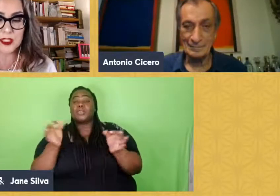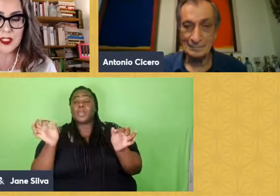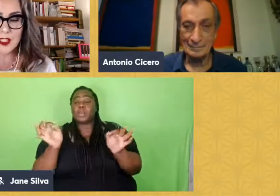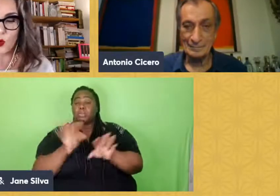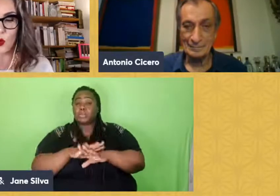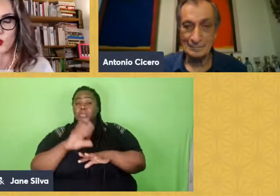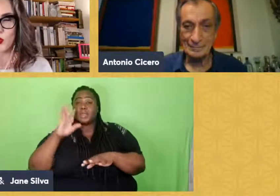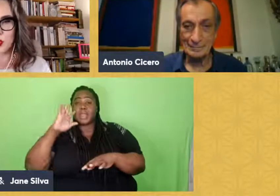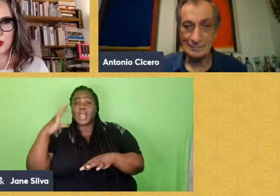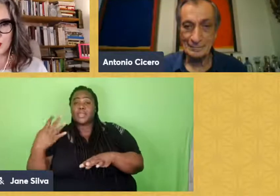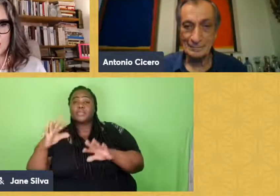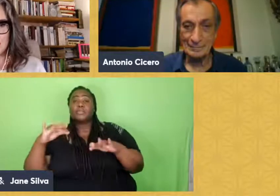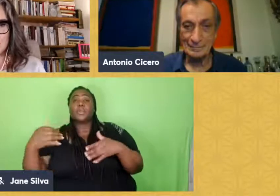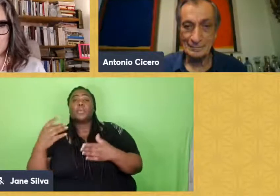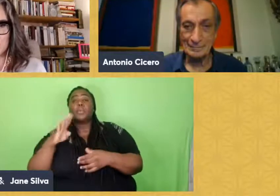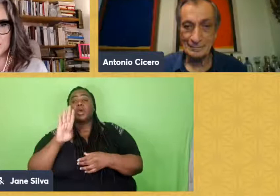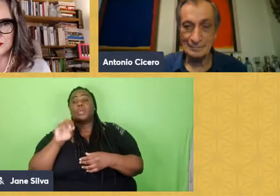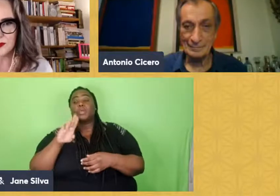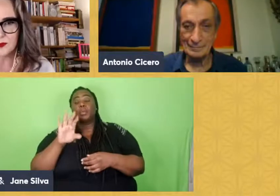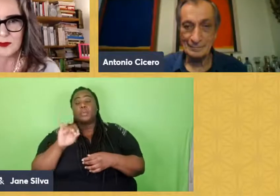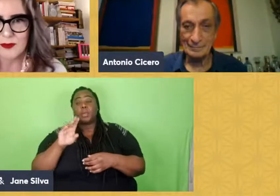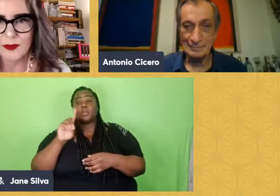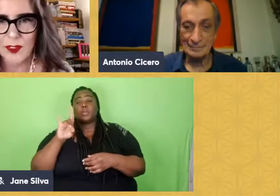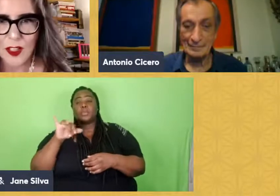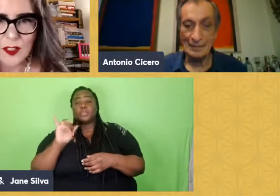Bob Dylan ganhou o Nobel de Literatura.